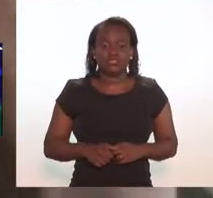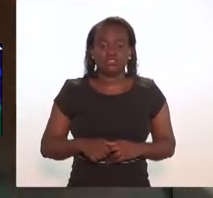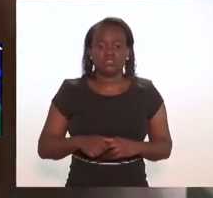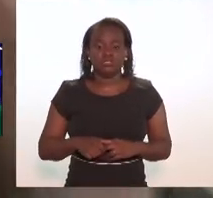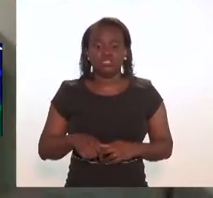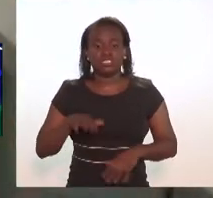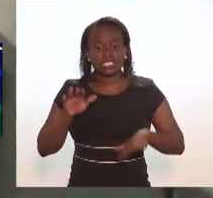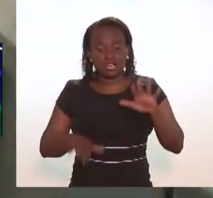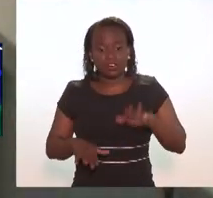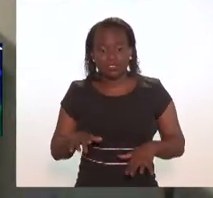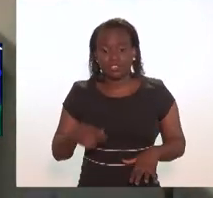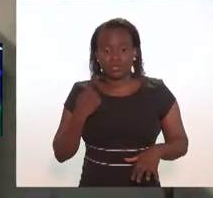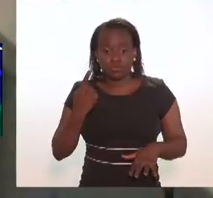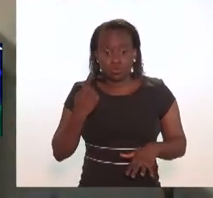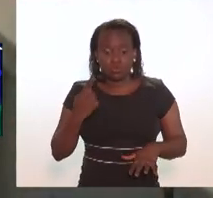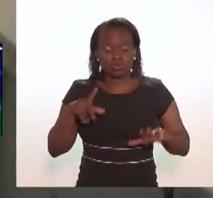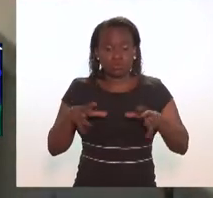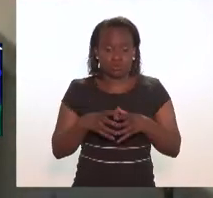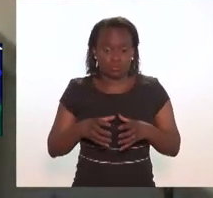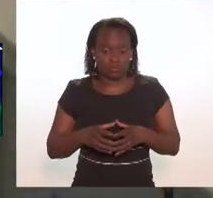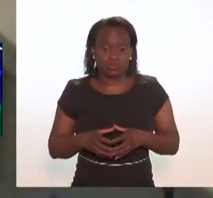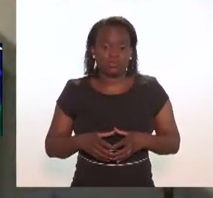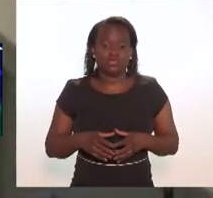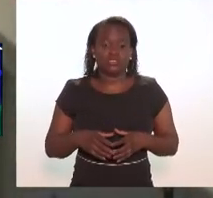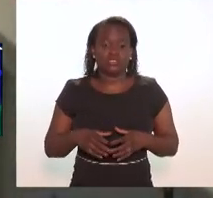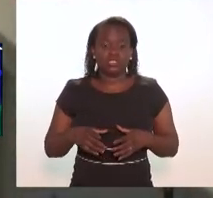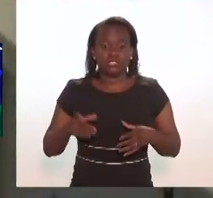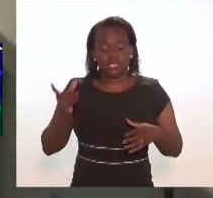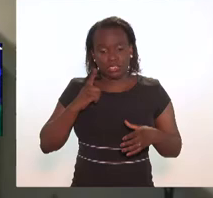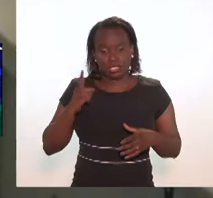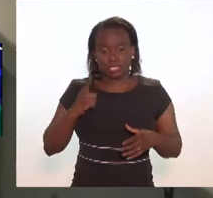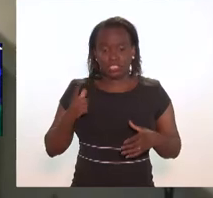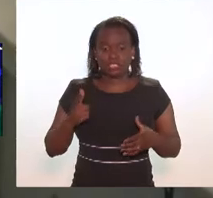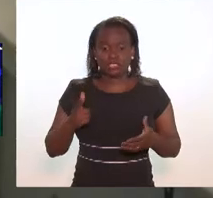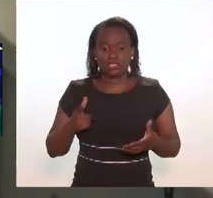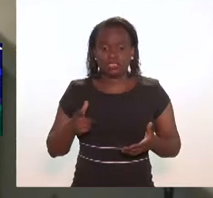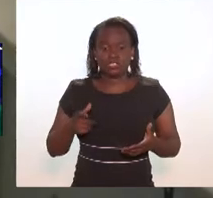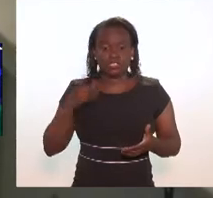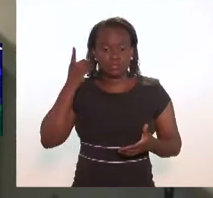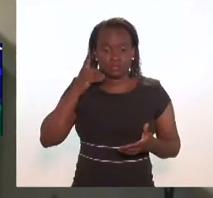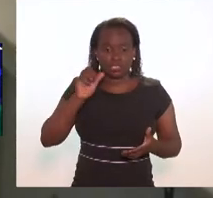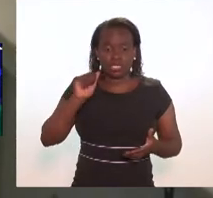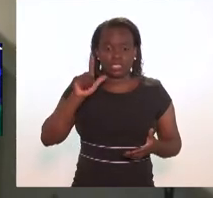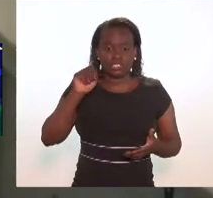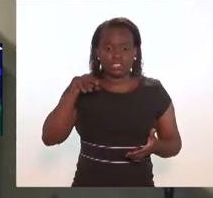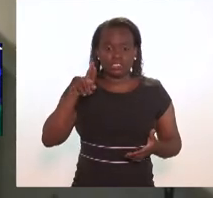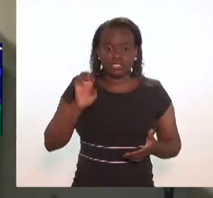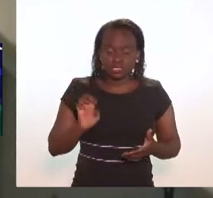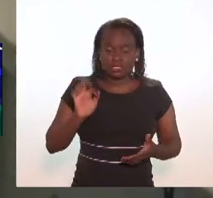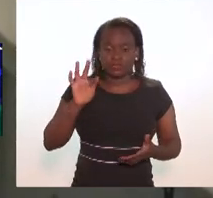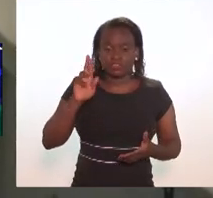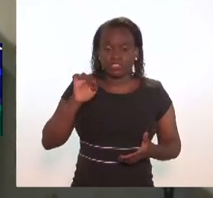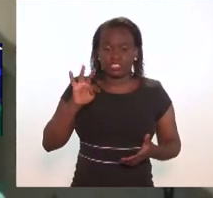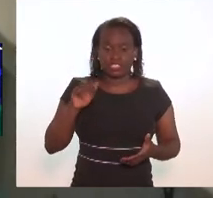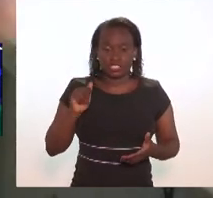dos únicos pontos que eu me associo ao deputado Alexandre Freitas.